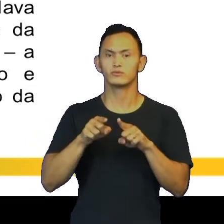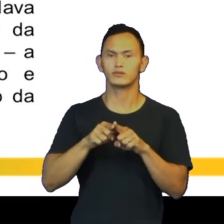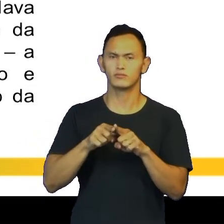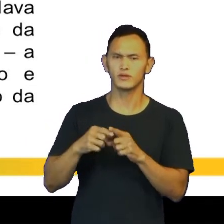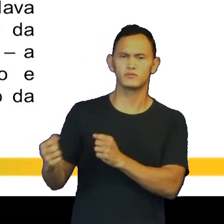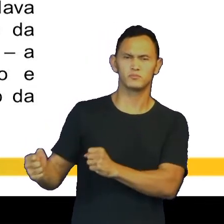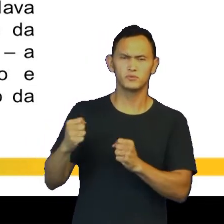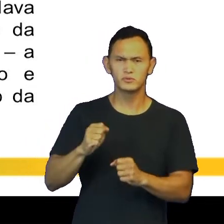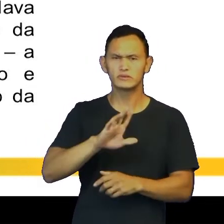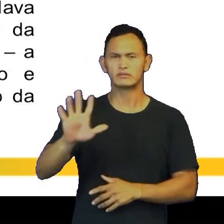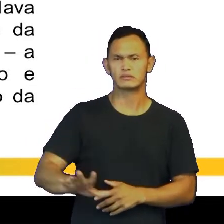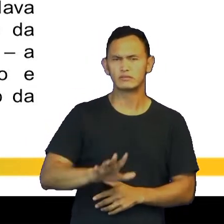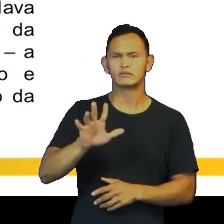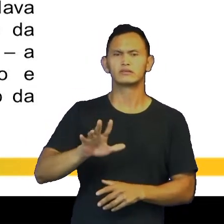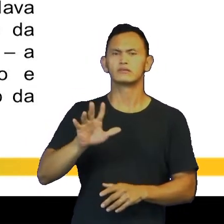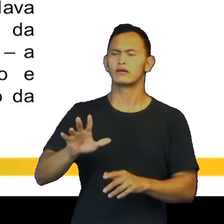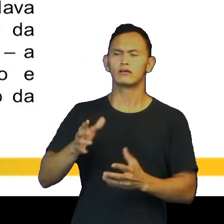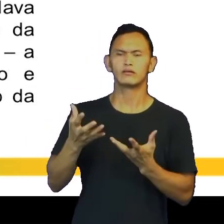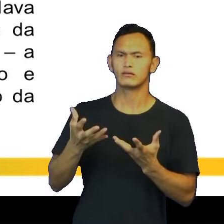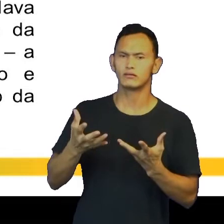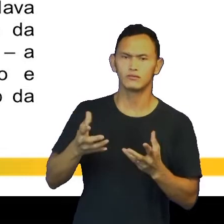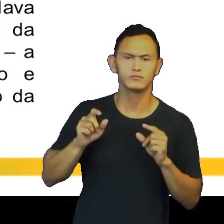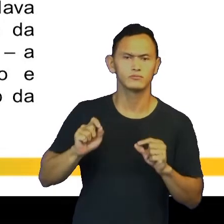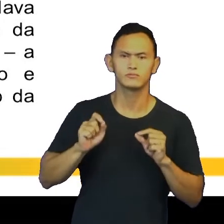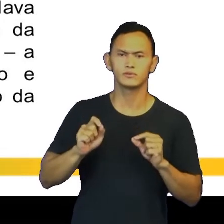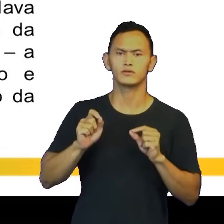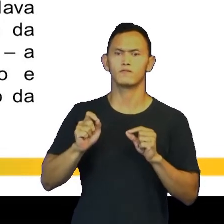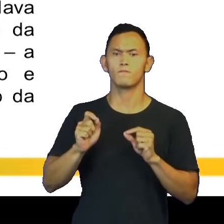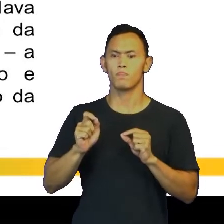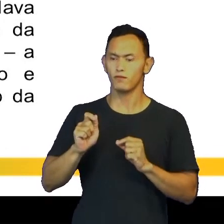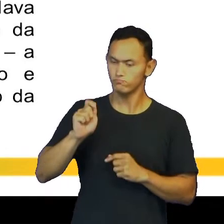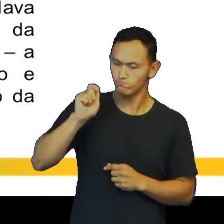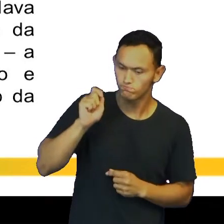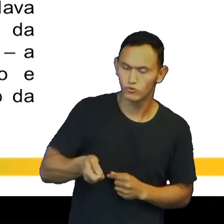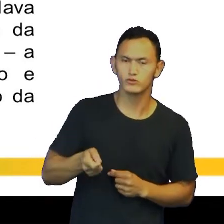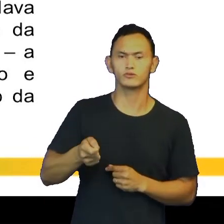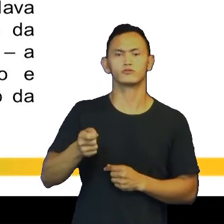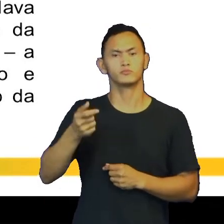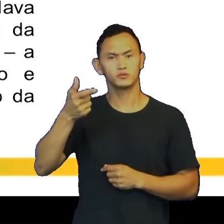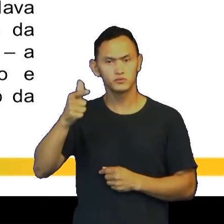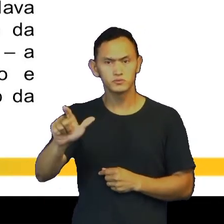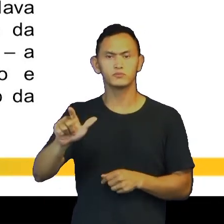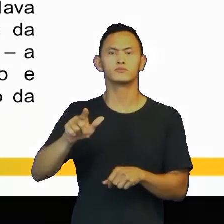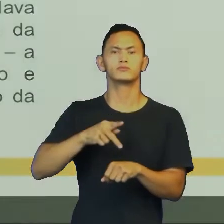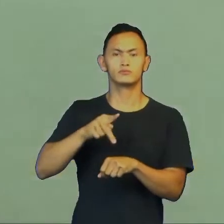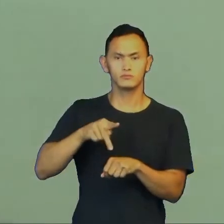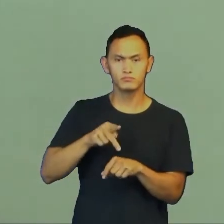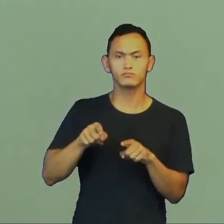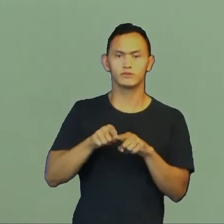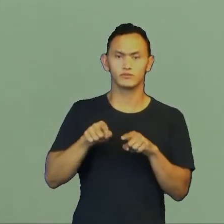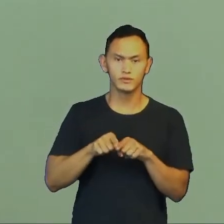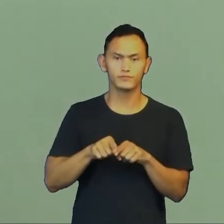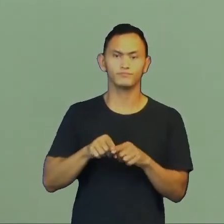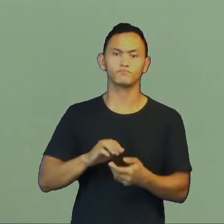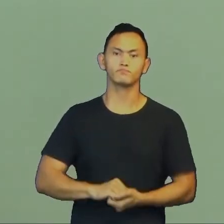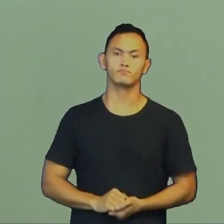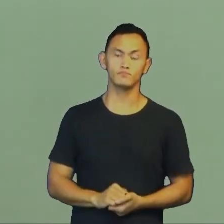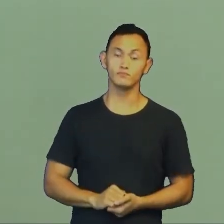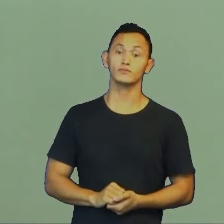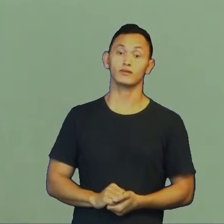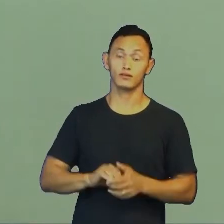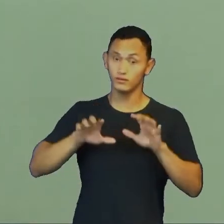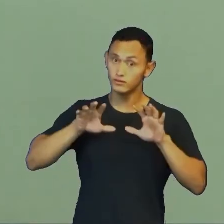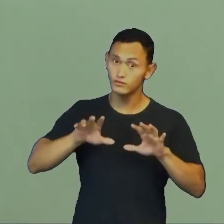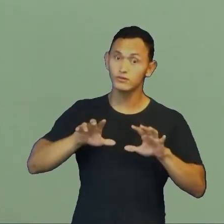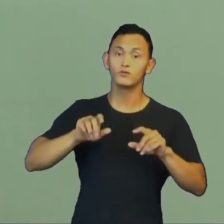potência nacionalista buscava imposto sobre as demais Valentes dos seus traços culturais e esses são os